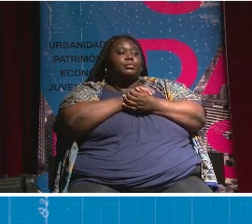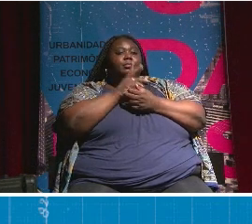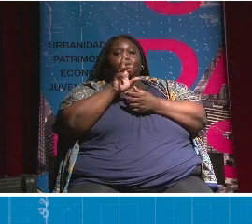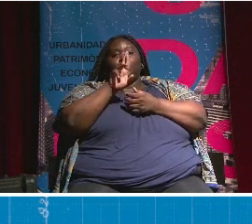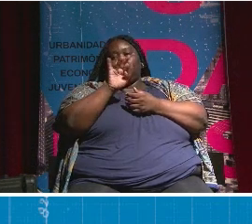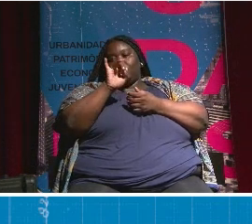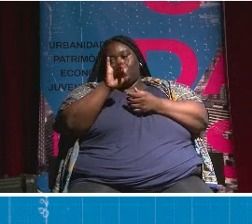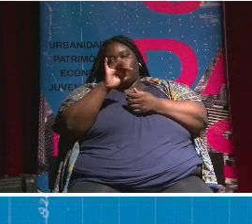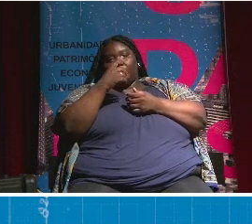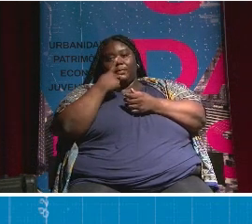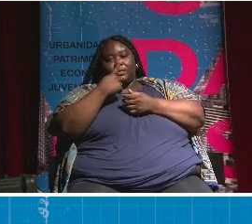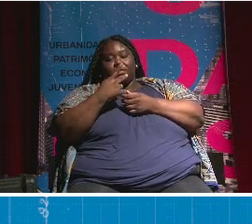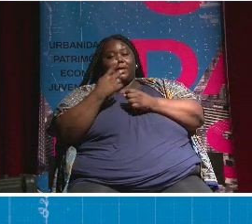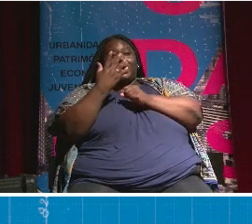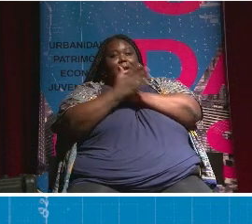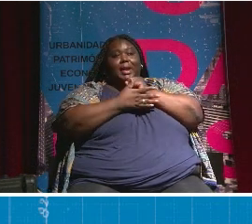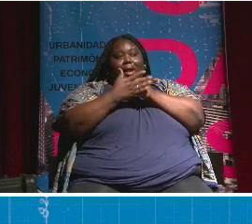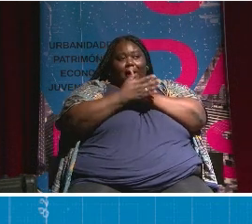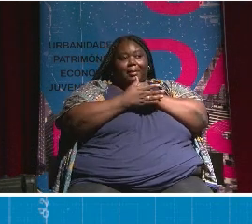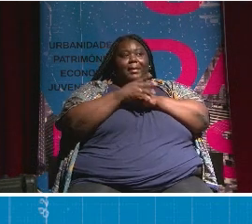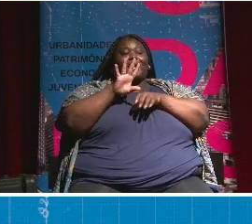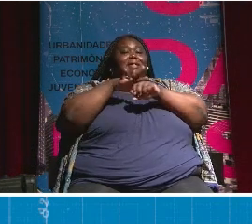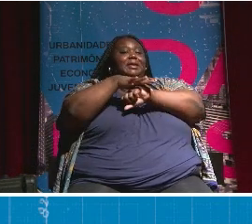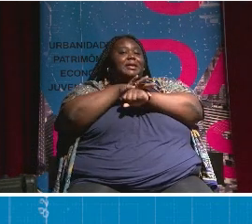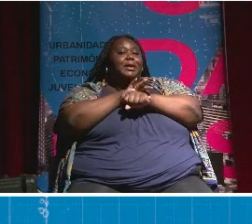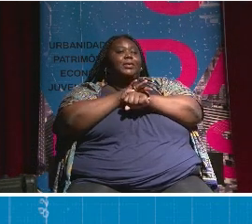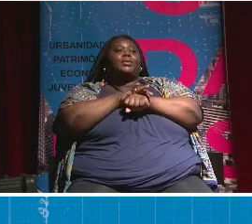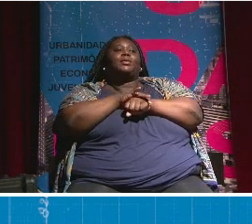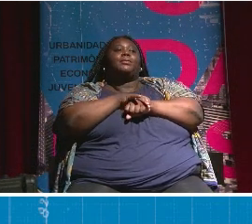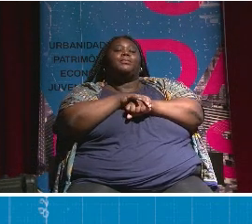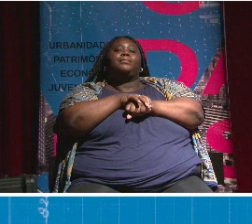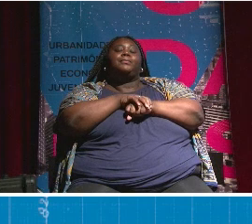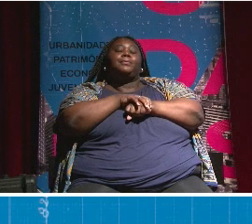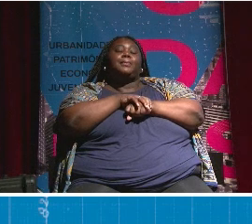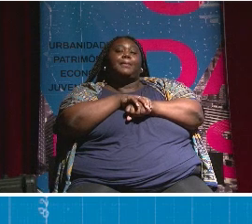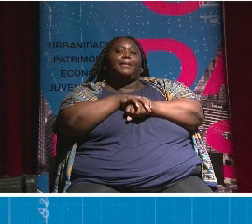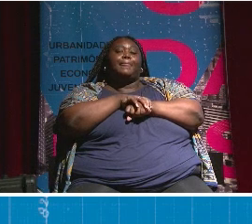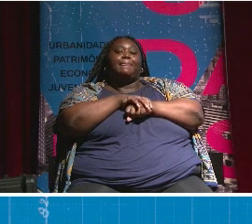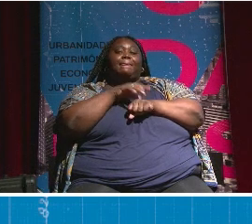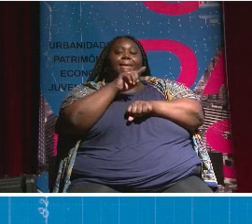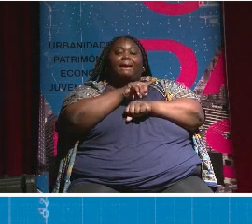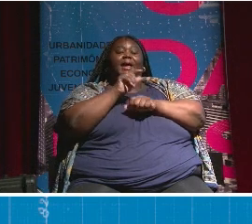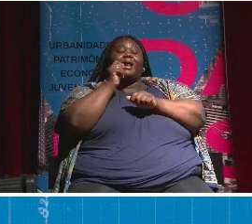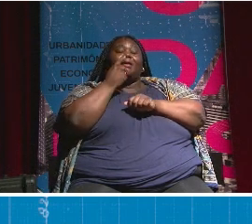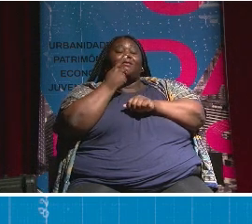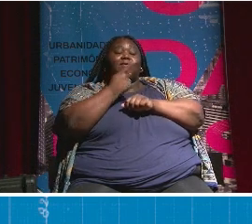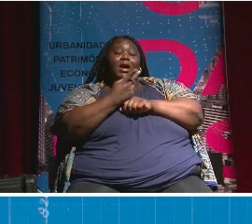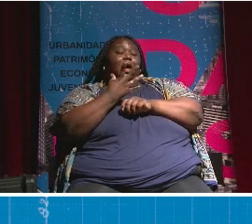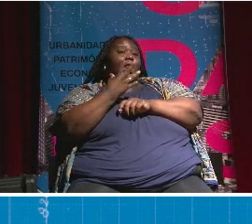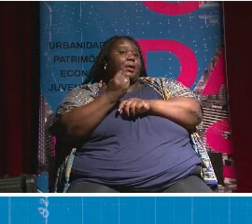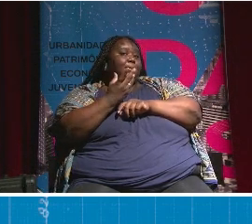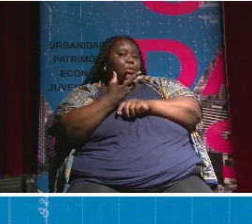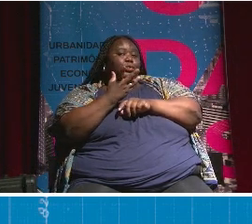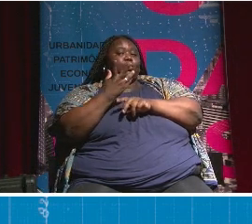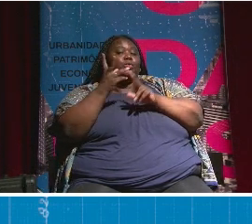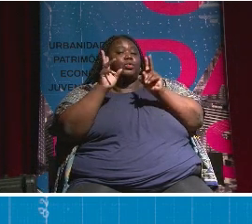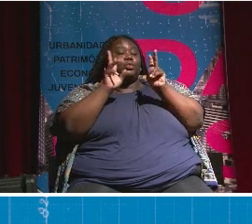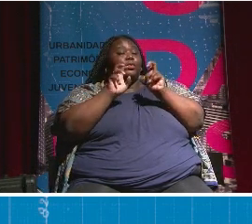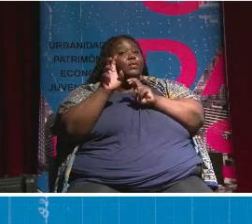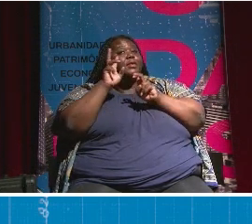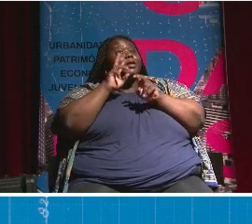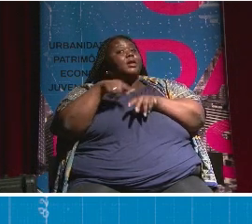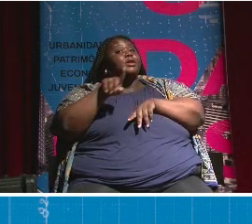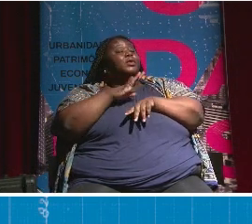da alimentação, vamos lá na base, né, a segurança alimentar, ela traz muitos aspectos para a gente